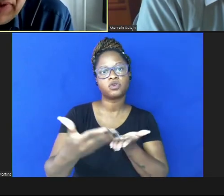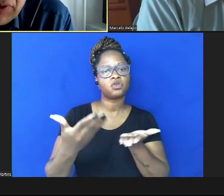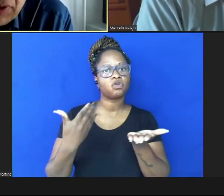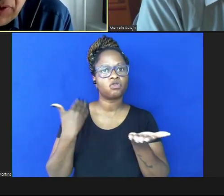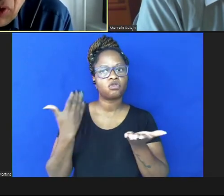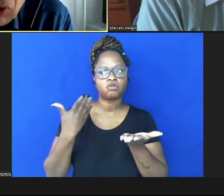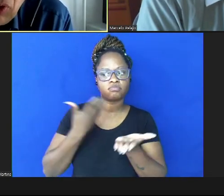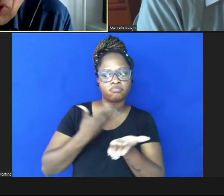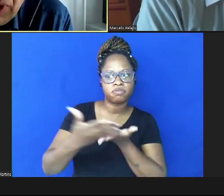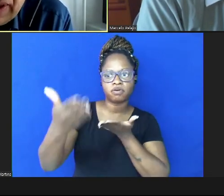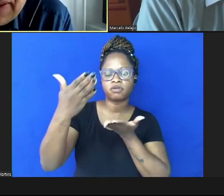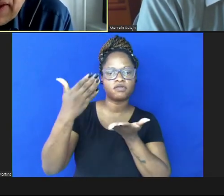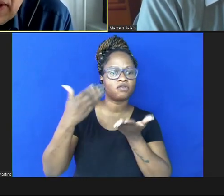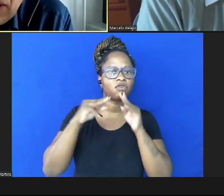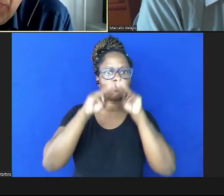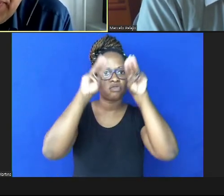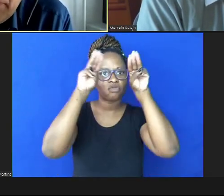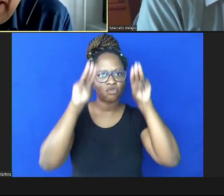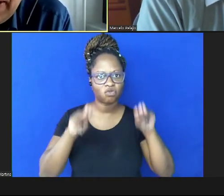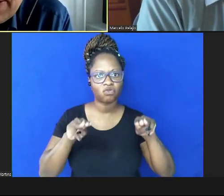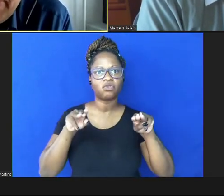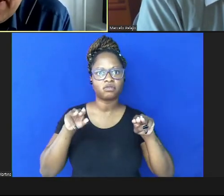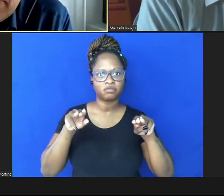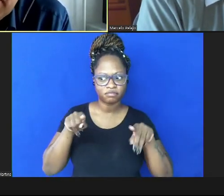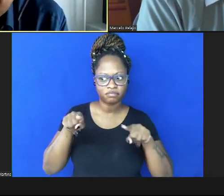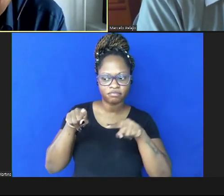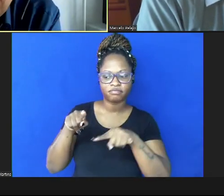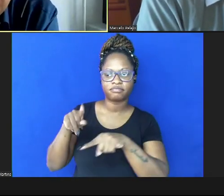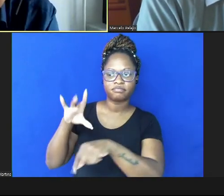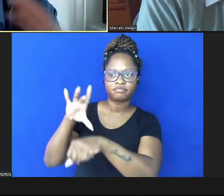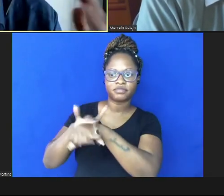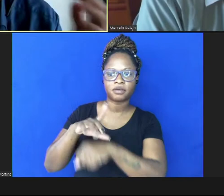inaugurou seu museu patológico, ele tinha que